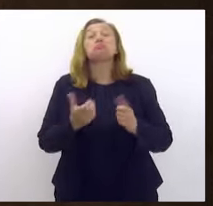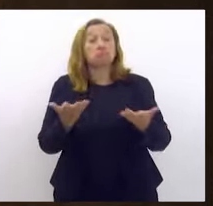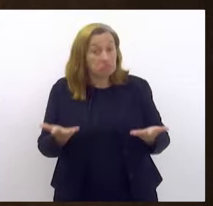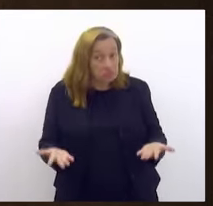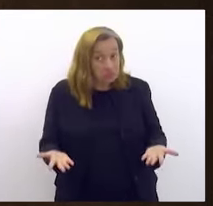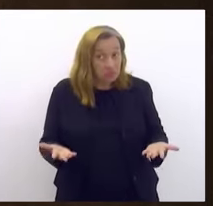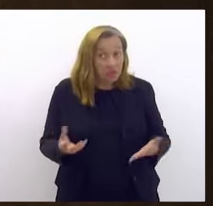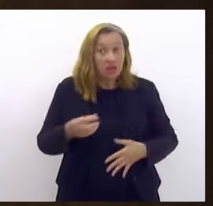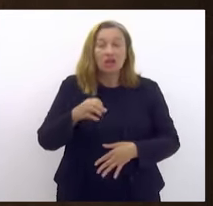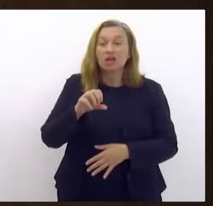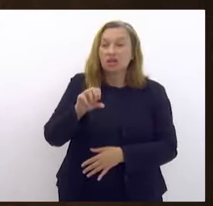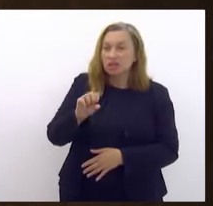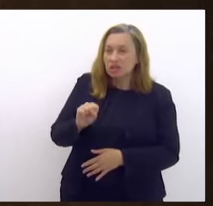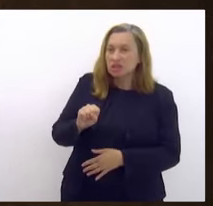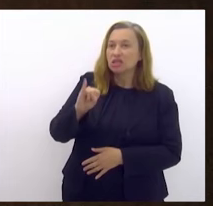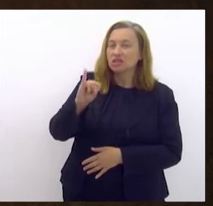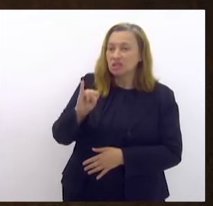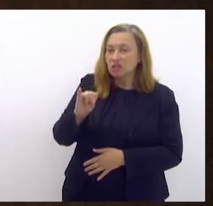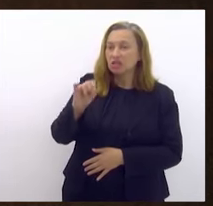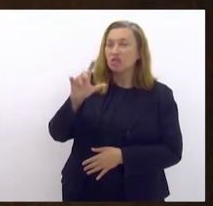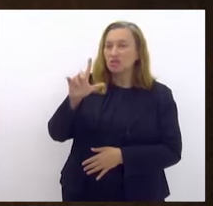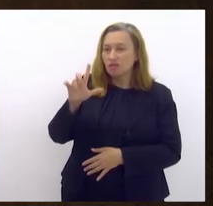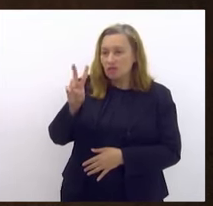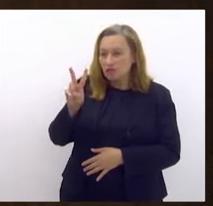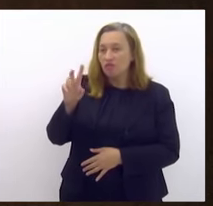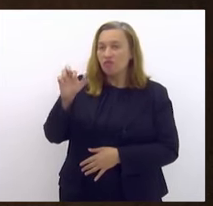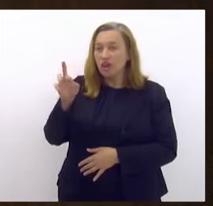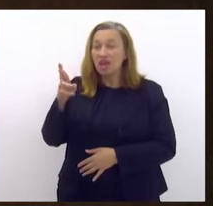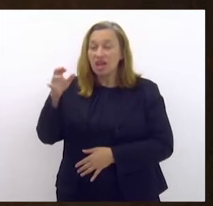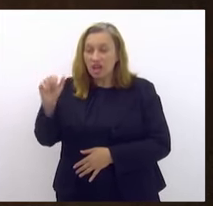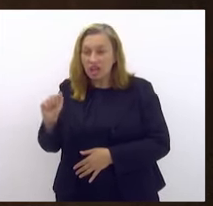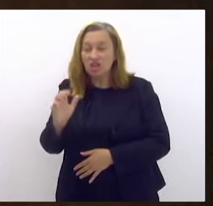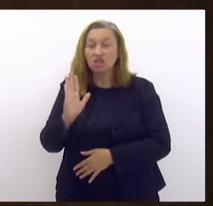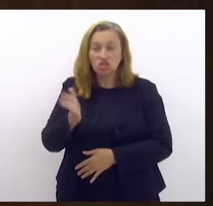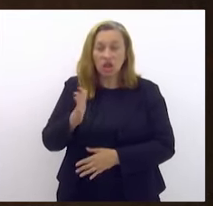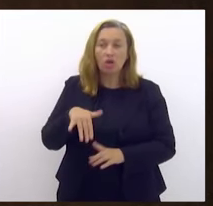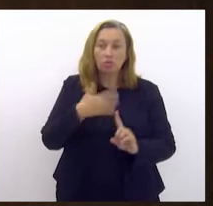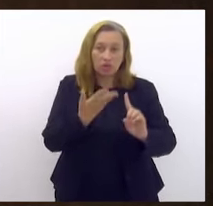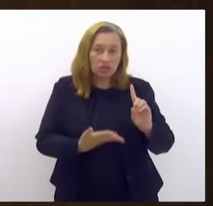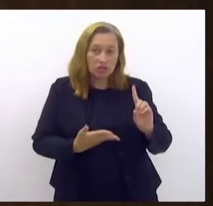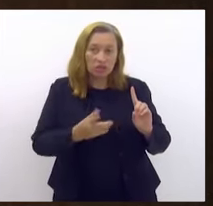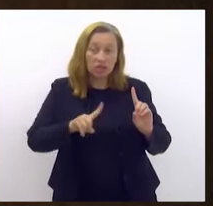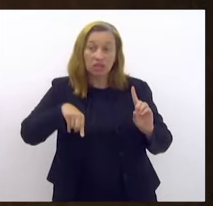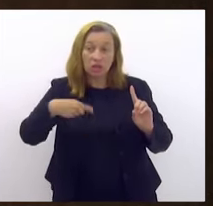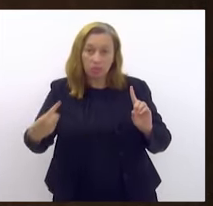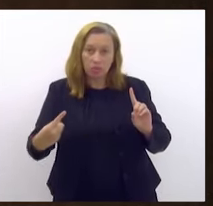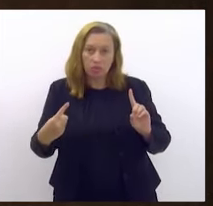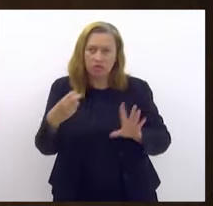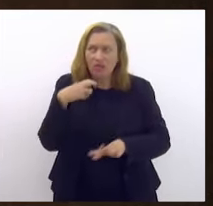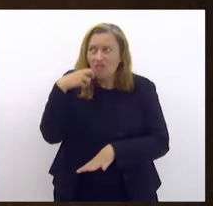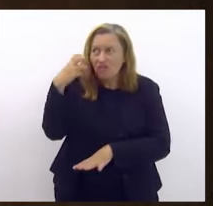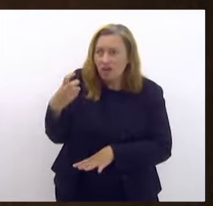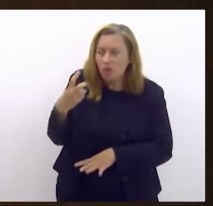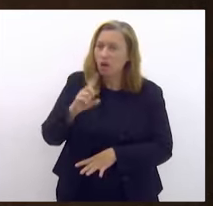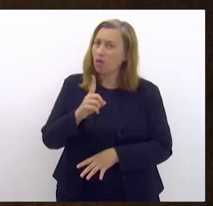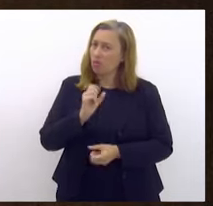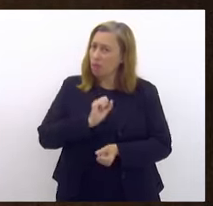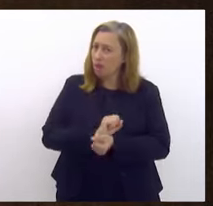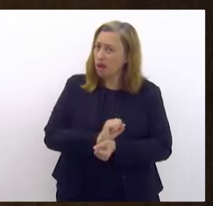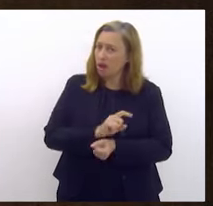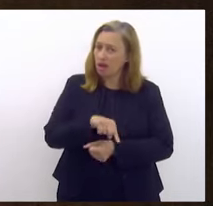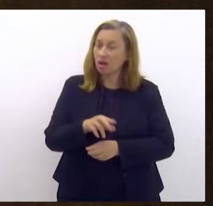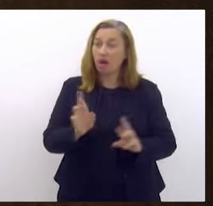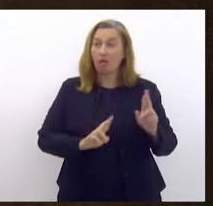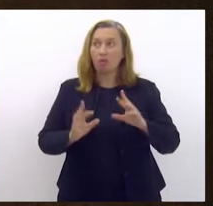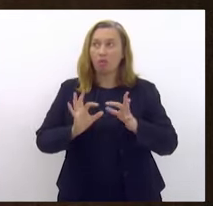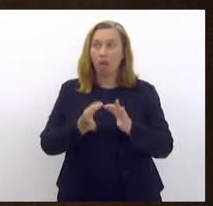Né? Silveirinha já foi homenageado pela Assembleia e, anos depois, resultou num grande escândalo. E vou parar por aqui, né? A relação